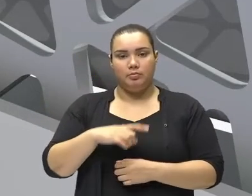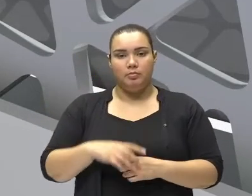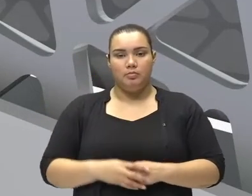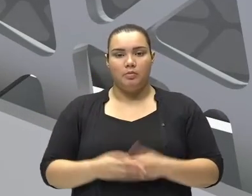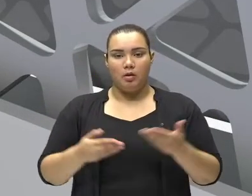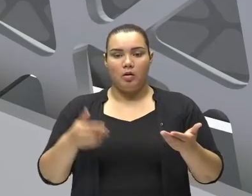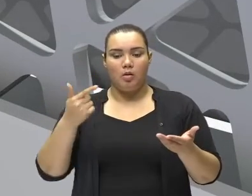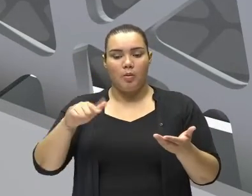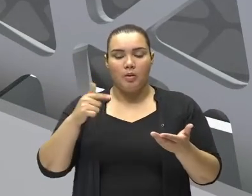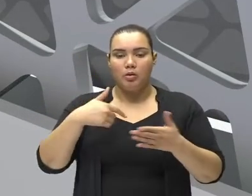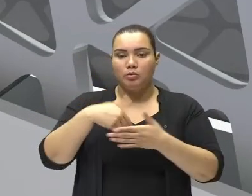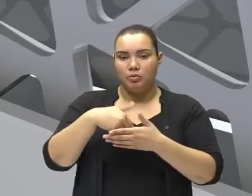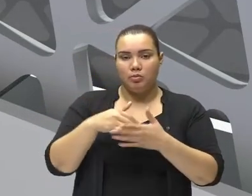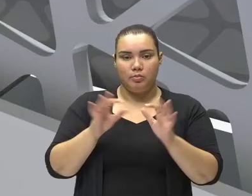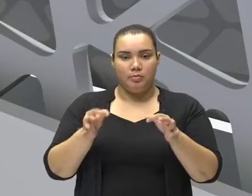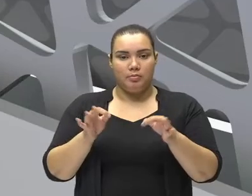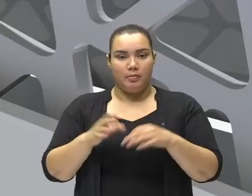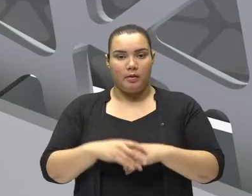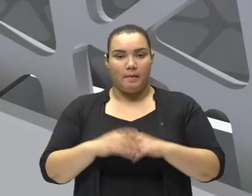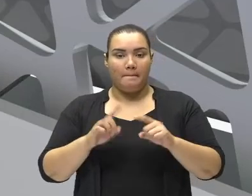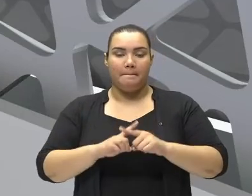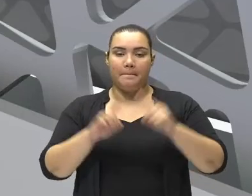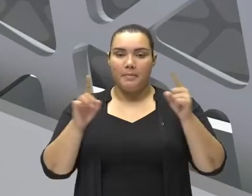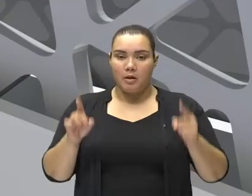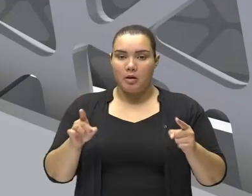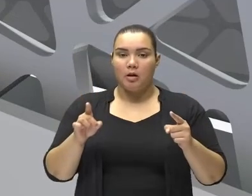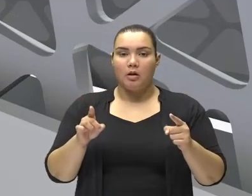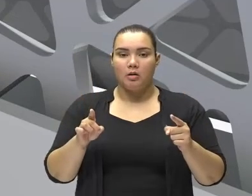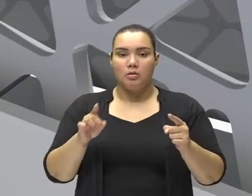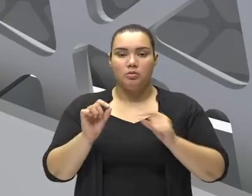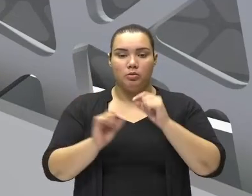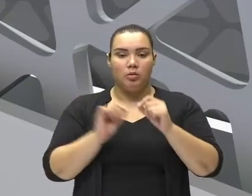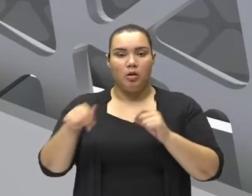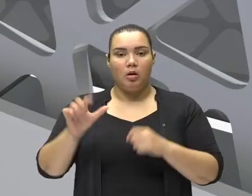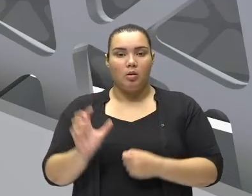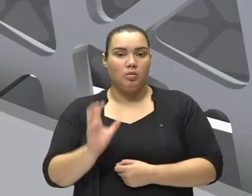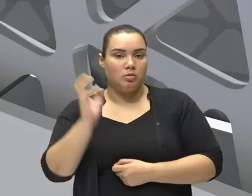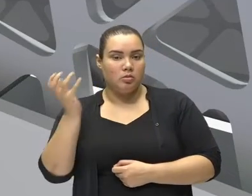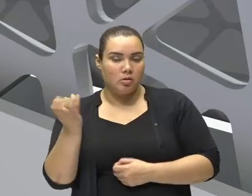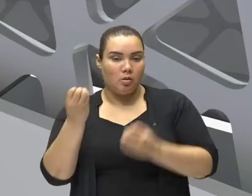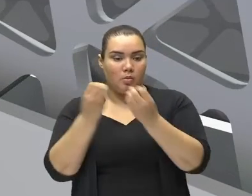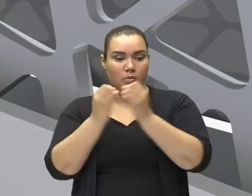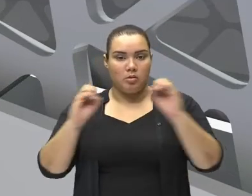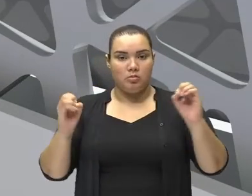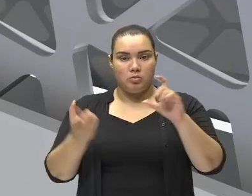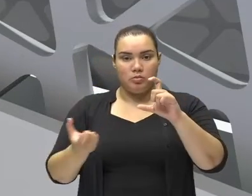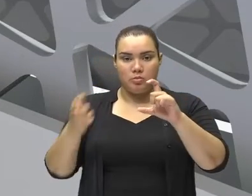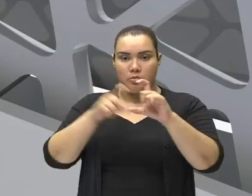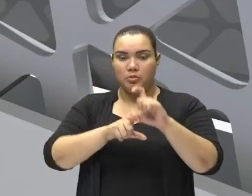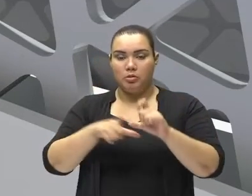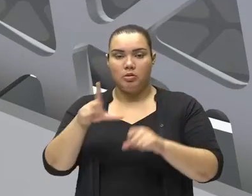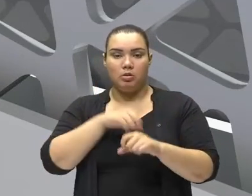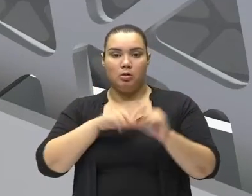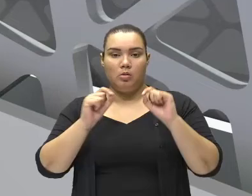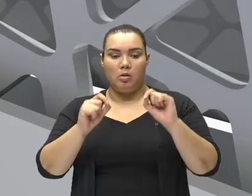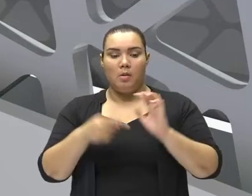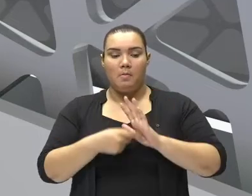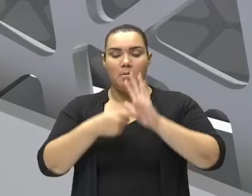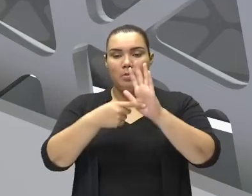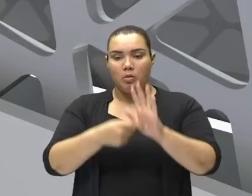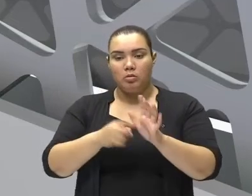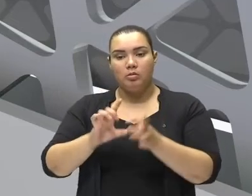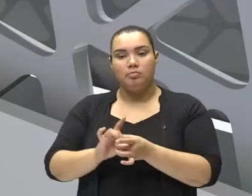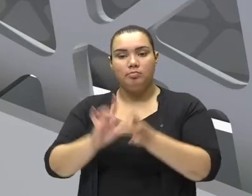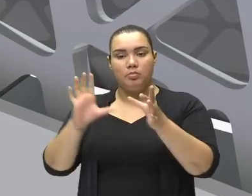Era para não ter o jogo. Só que aí, nesse caso, a oração subordinada, ela está dando essa concessão.